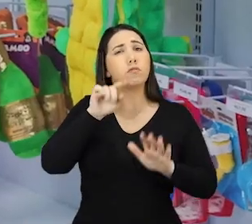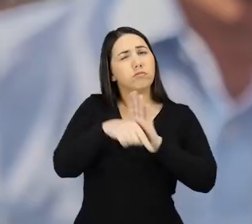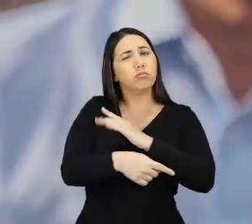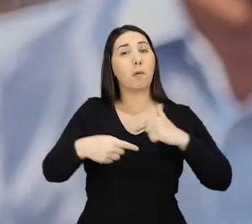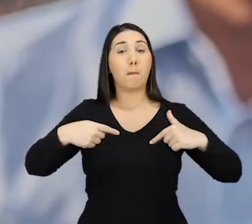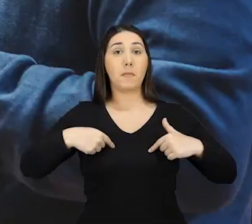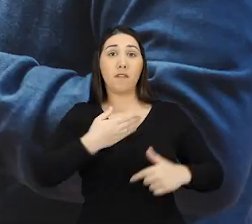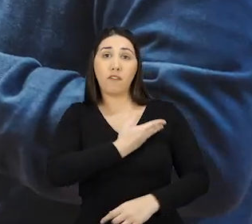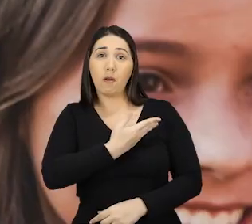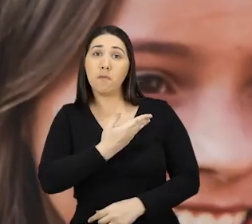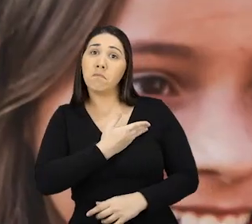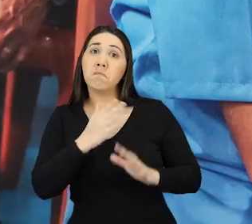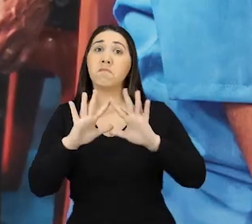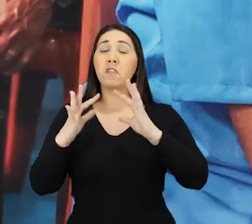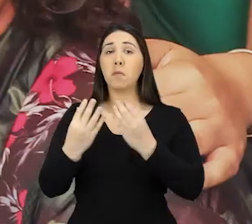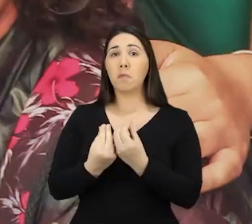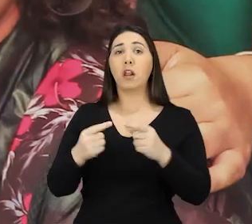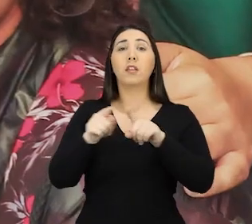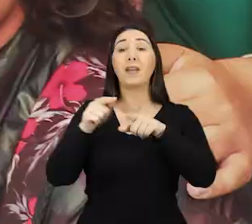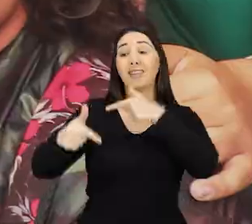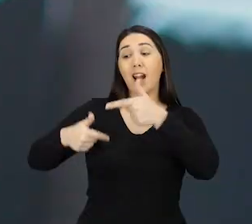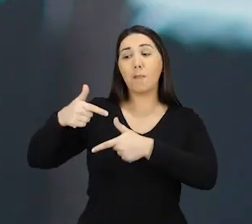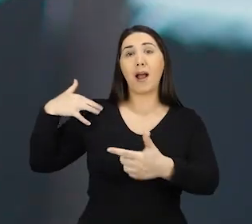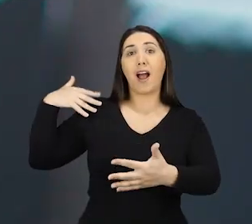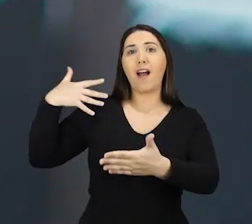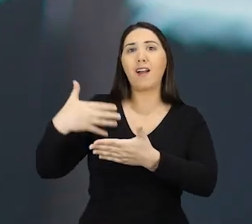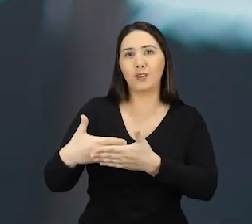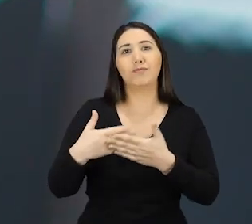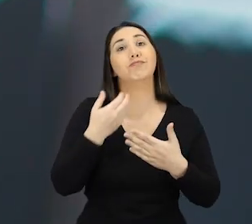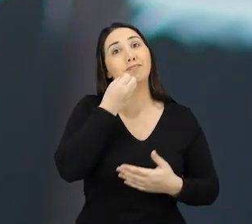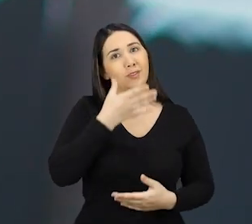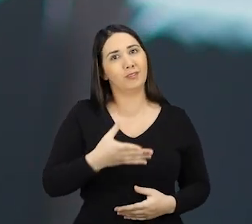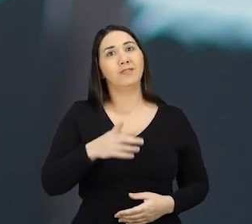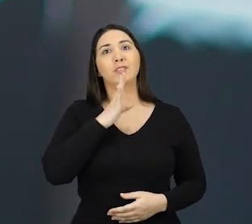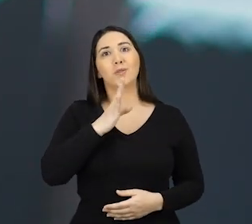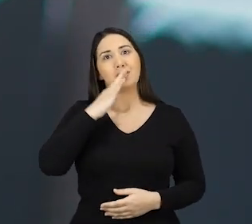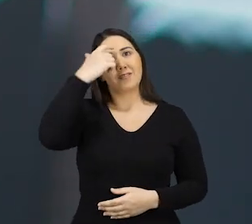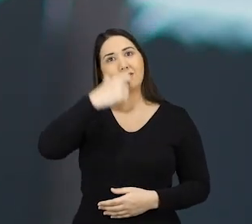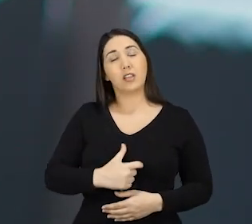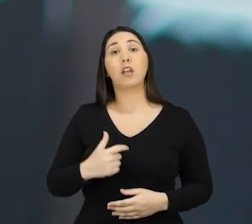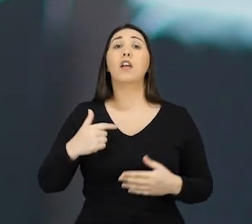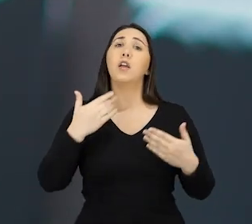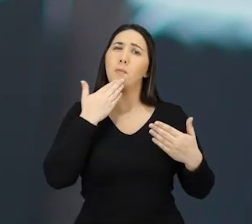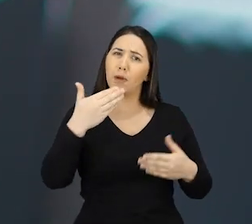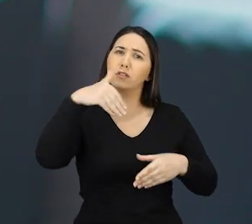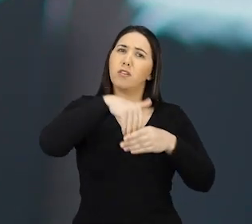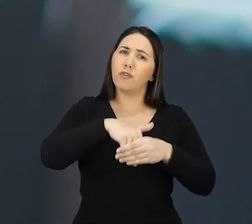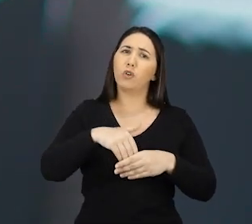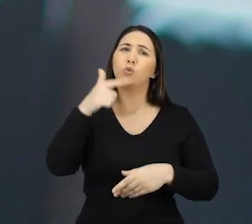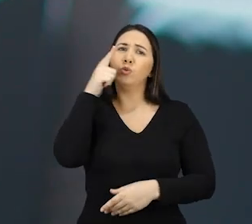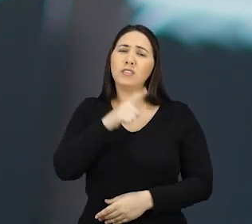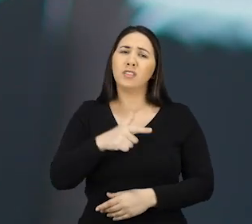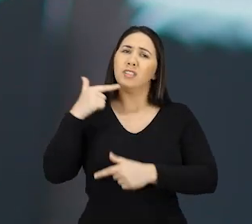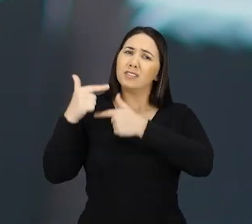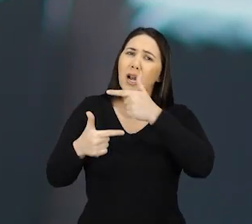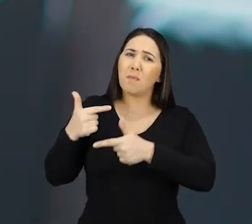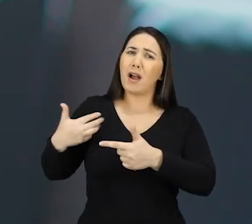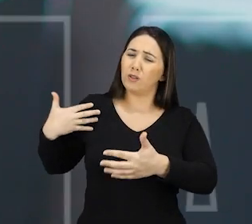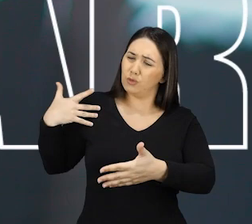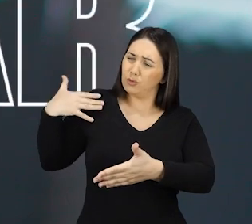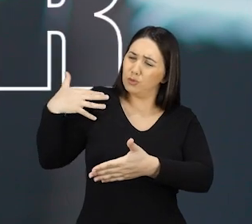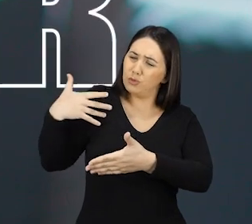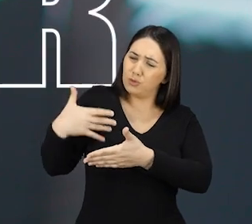meus amigos e todo o trabalho que eu já fiz por São Paulo. Eu peço o seu voto para me reeleger governador e continuar fazendo o que eu fiz a minha vida